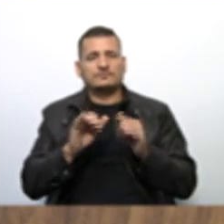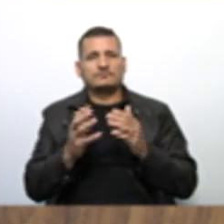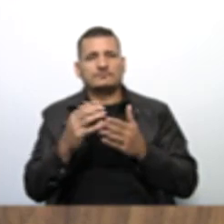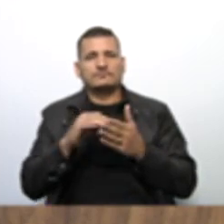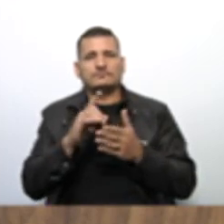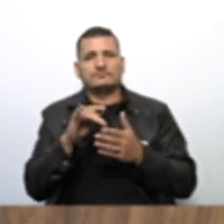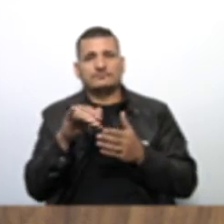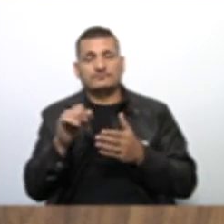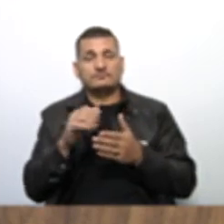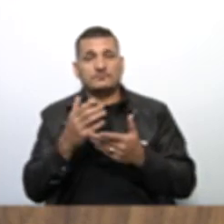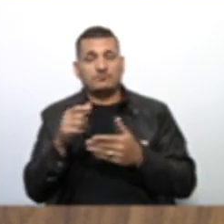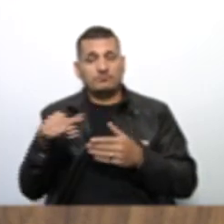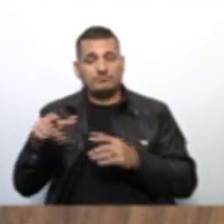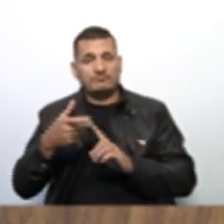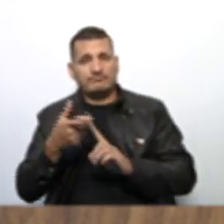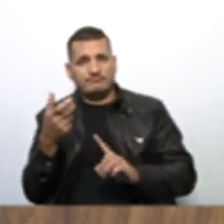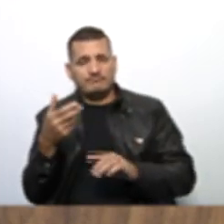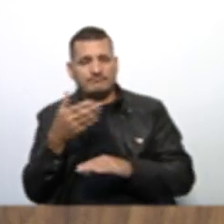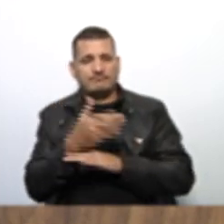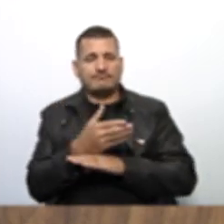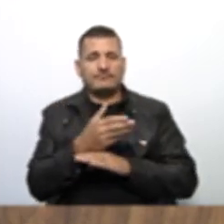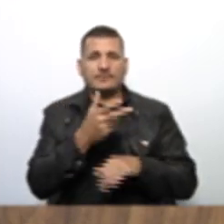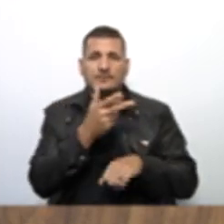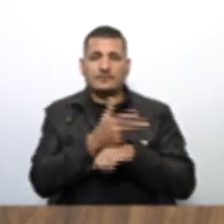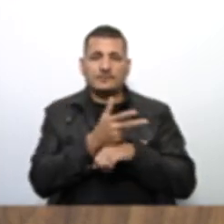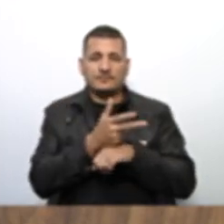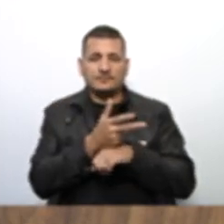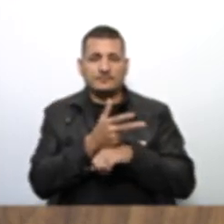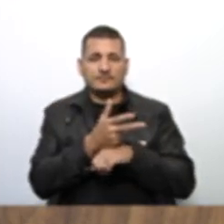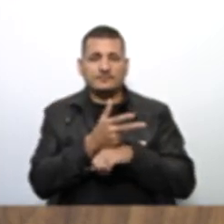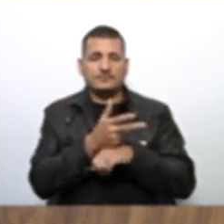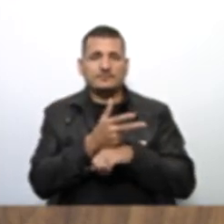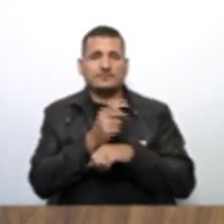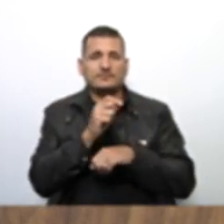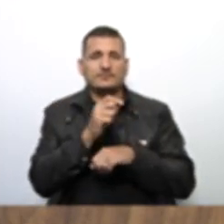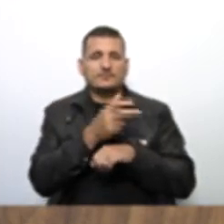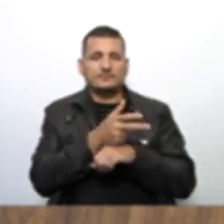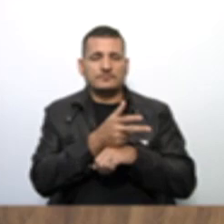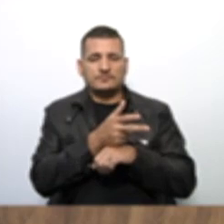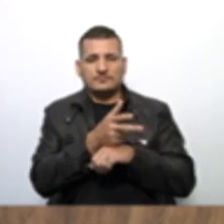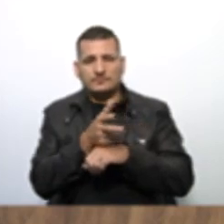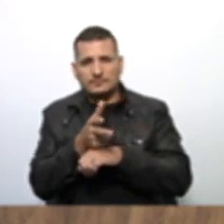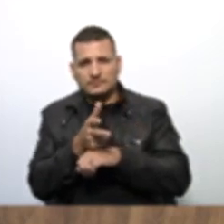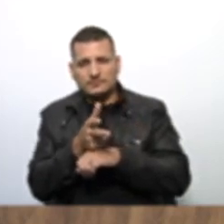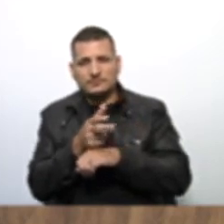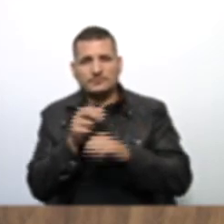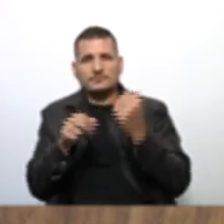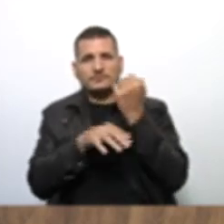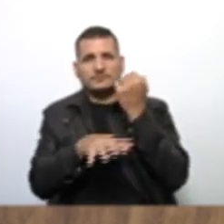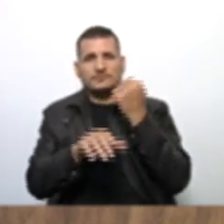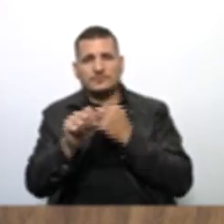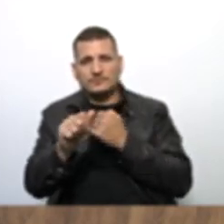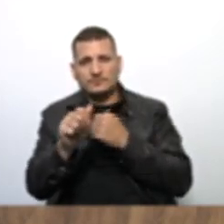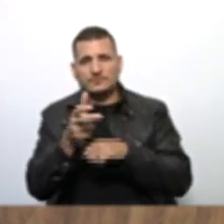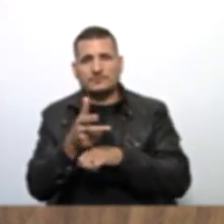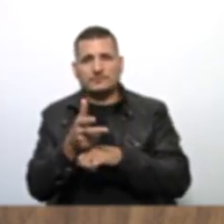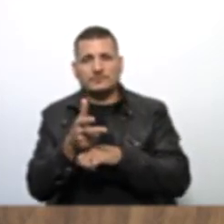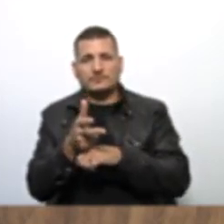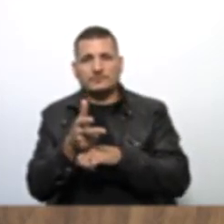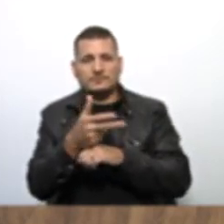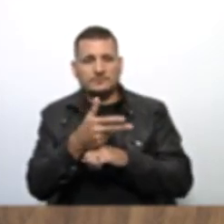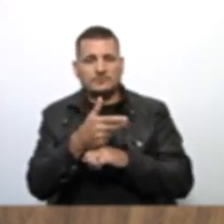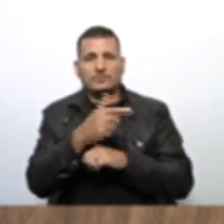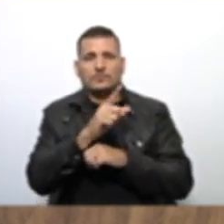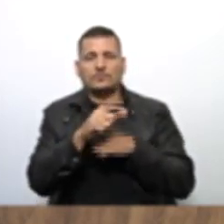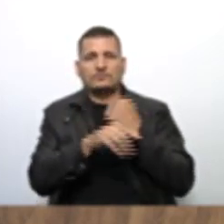pegavam essas câmeras e direcionavam, em vez de ir para o servidor A, ia tudo essas requisições para o servidor daquela companhia.